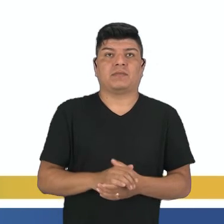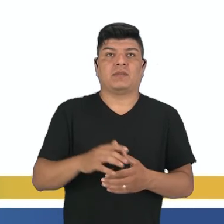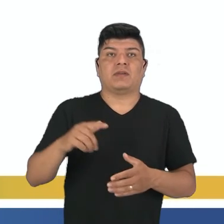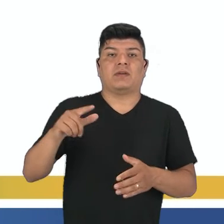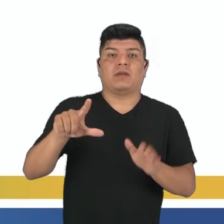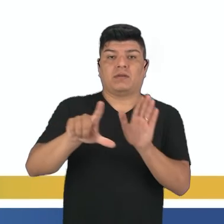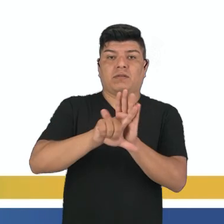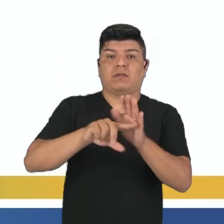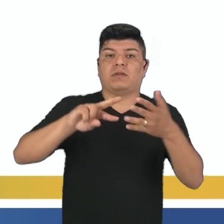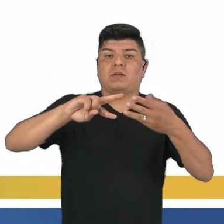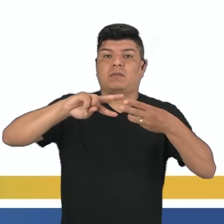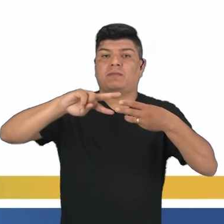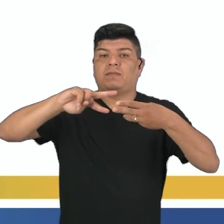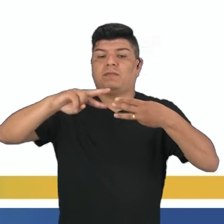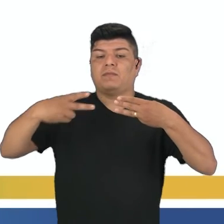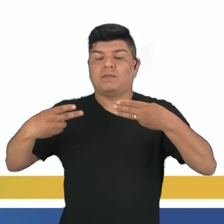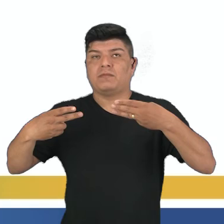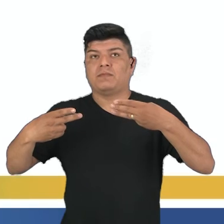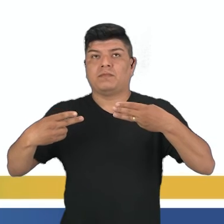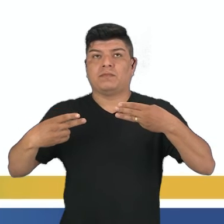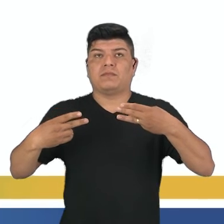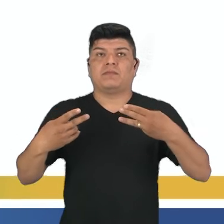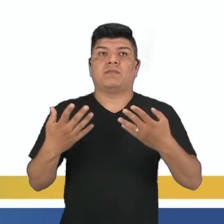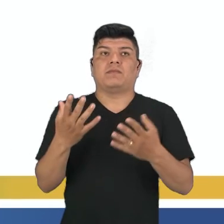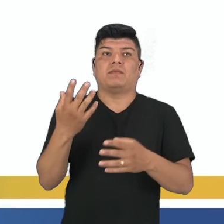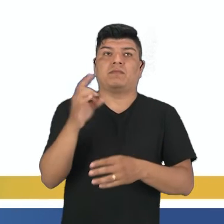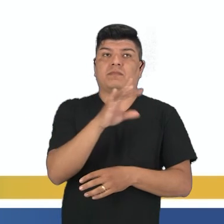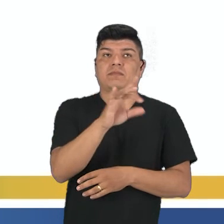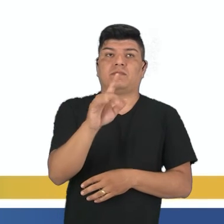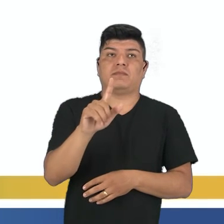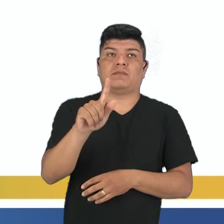de Mendel, os indivíduos com genótipos